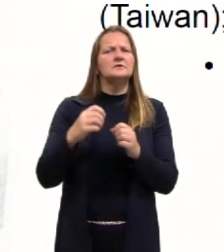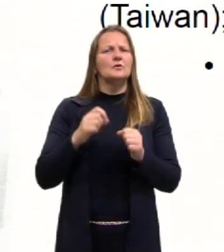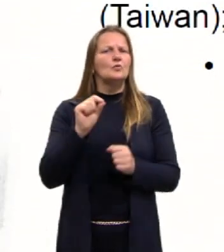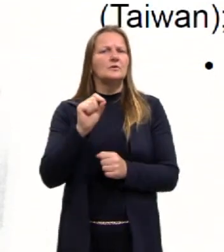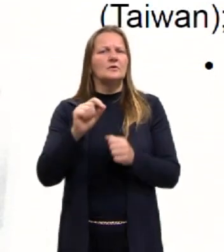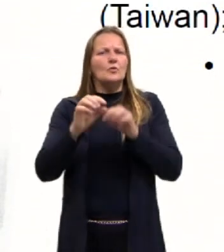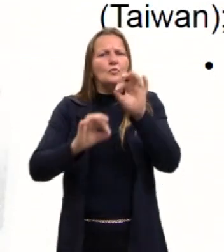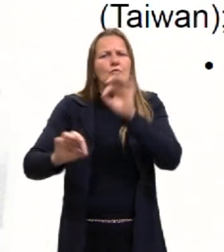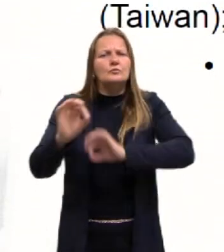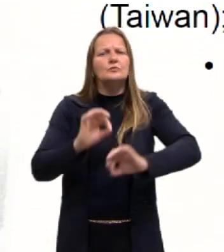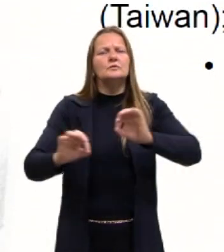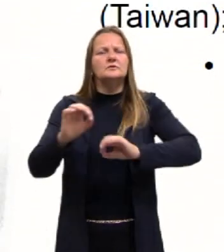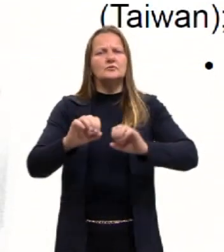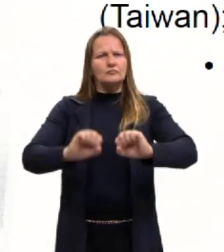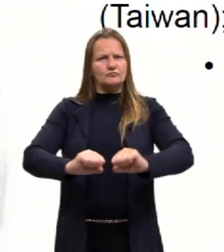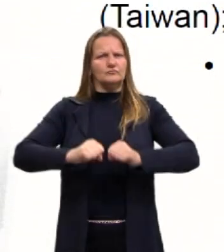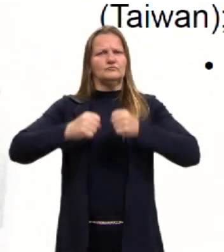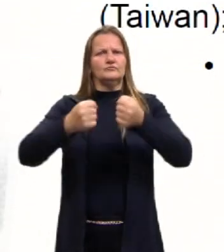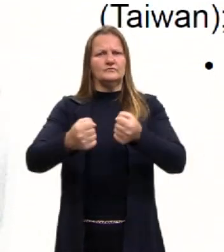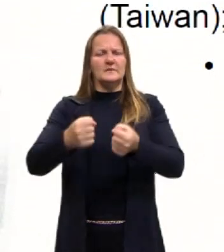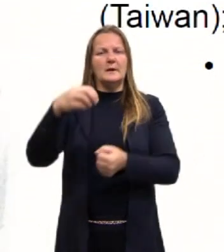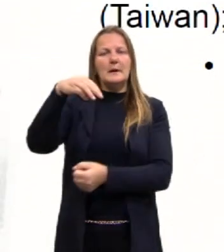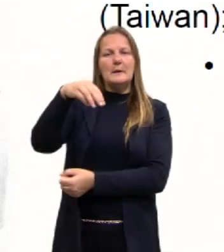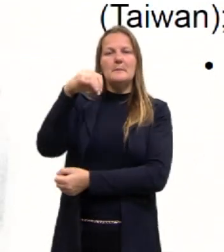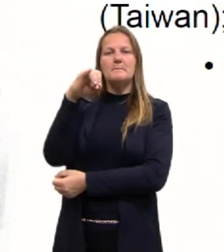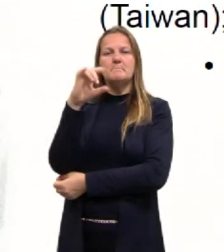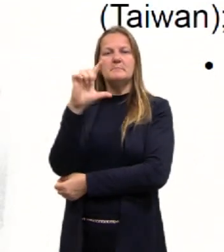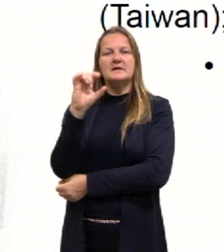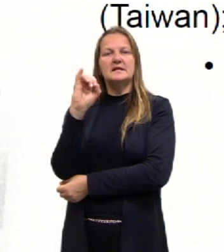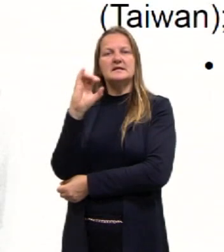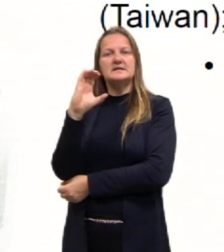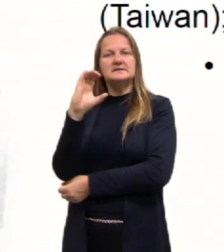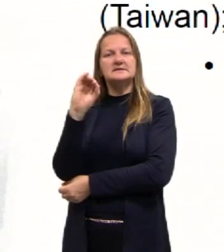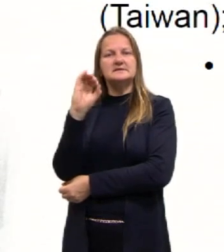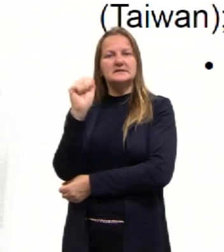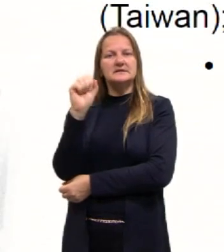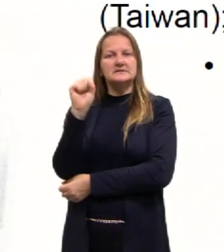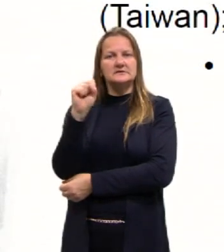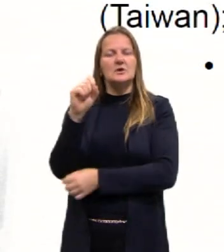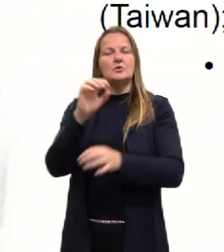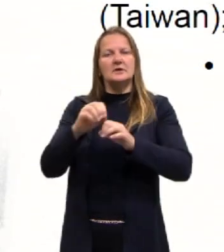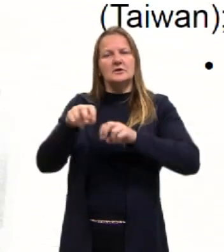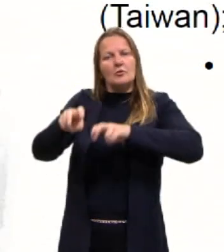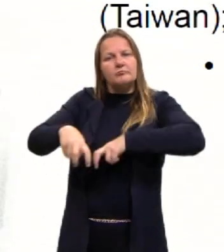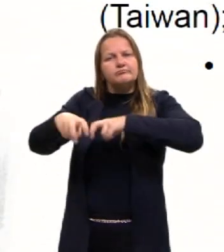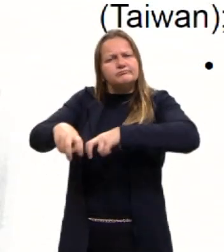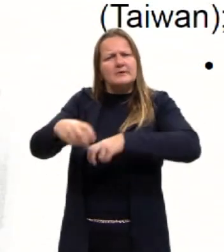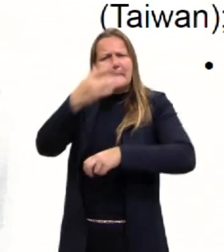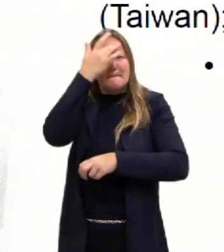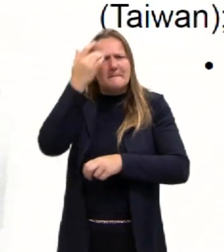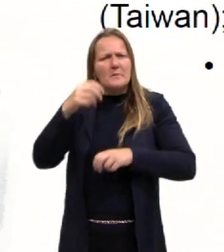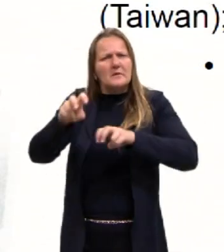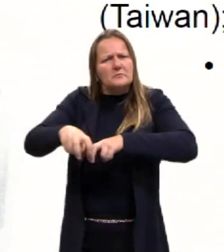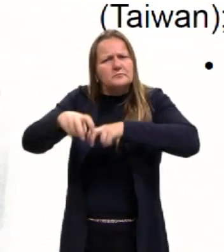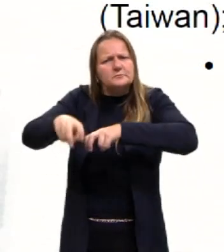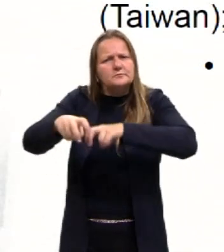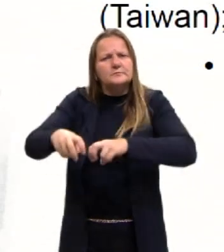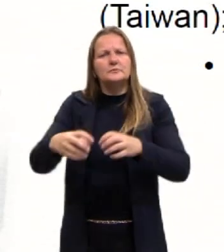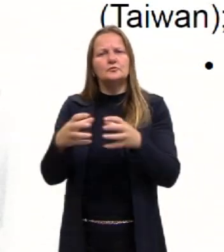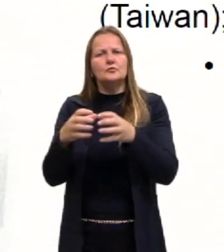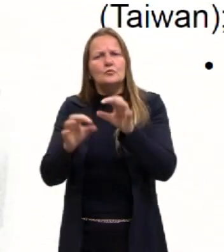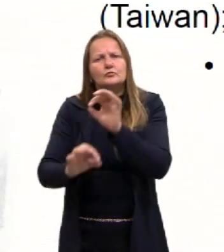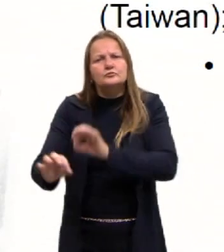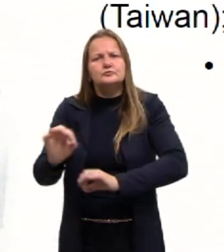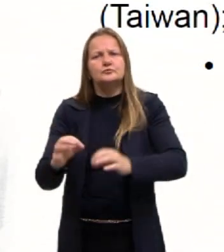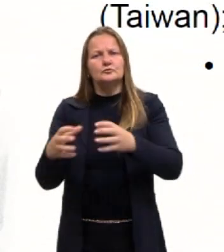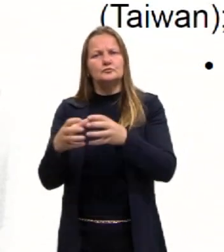que se organizam para defender com milícias os Camponeses Então os Camponeses a população rural começa